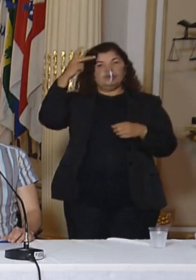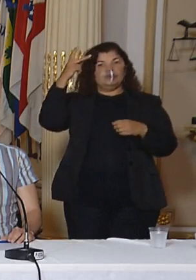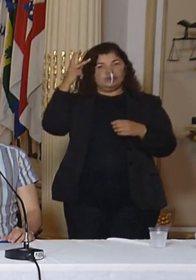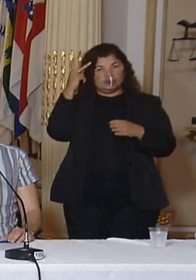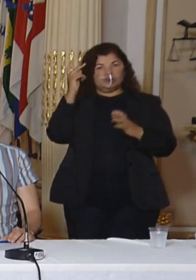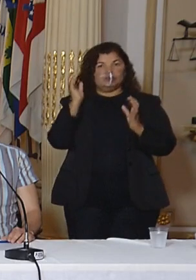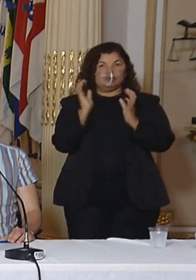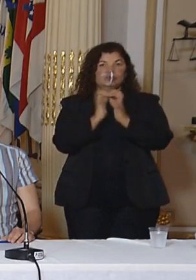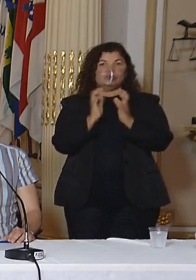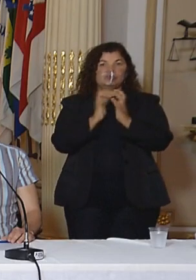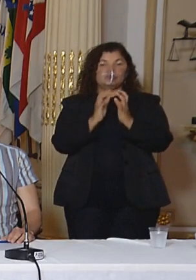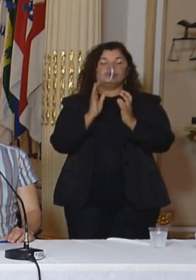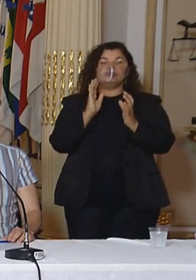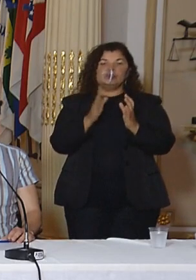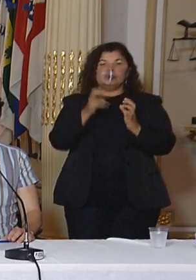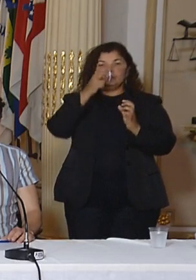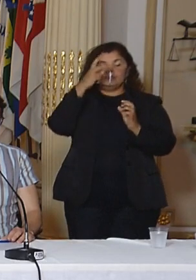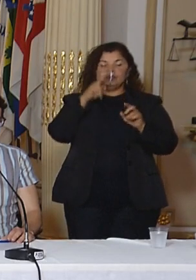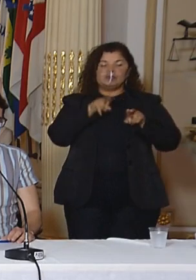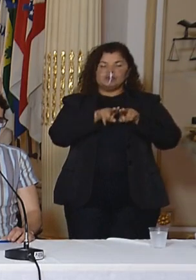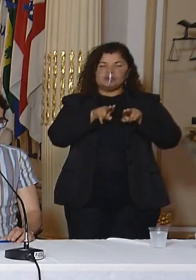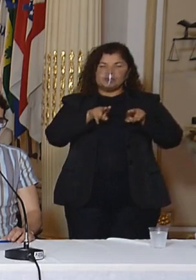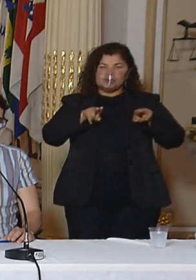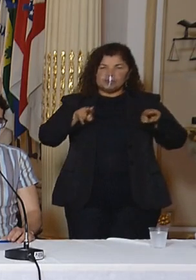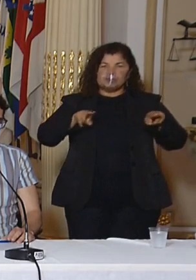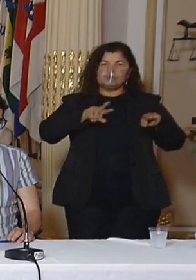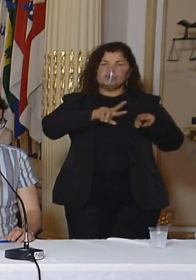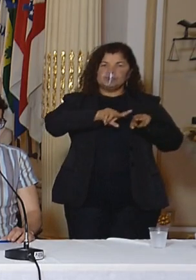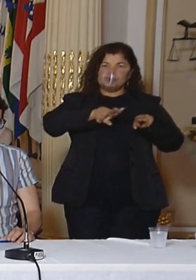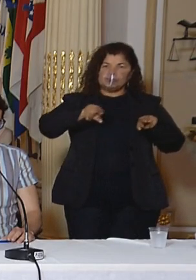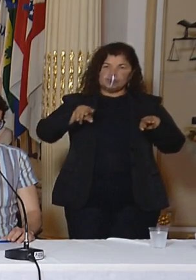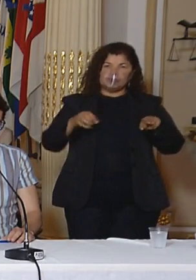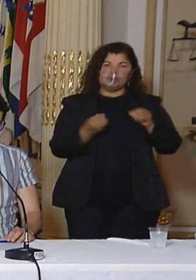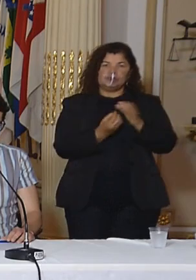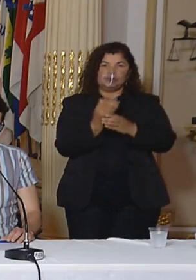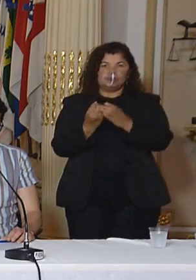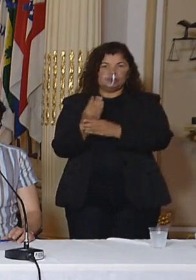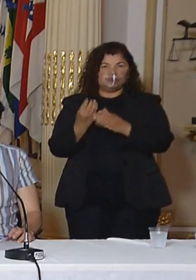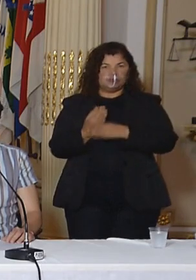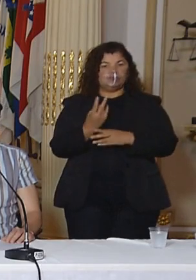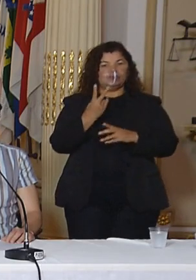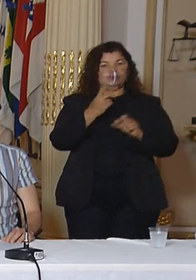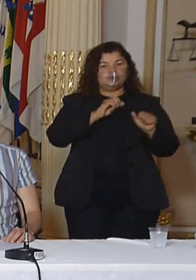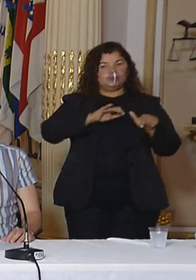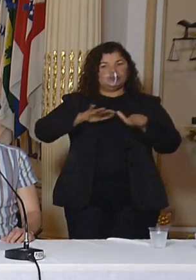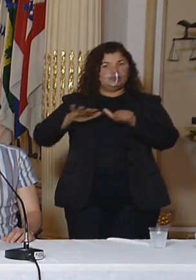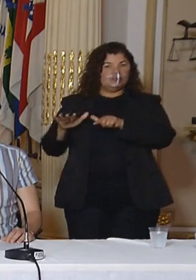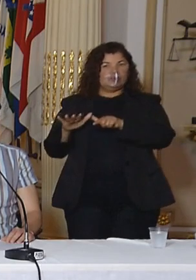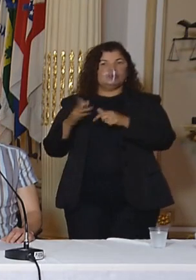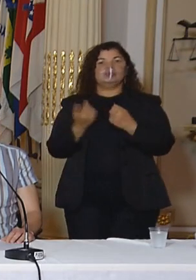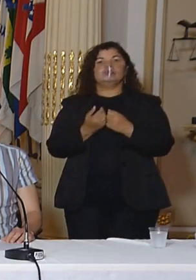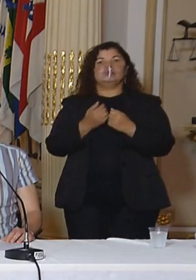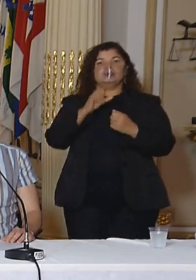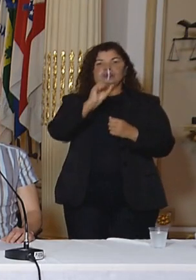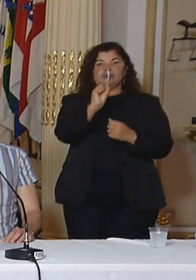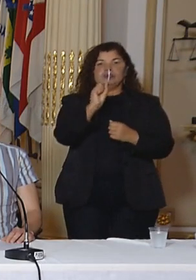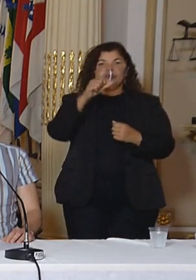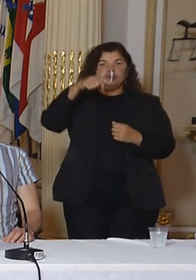a Prefeitura montou nesses dois meses, nessas últimas semanas, em relação à Covid, sendo